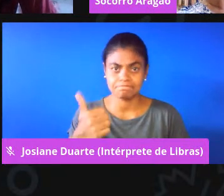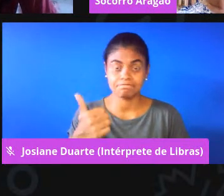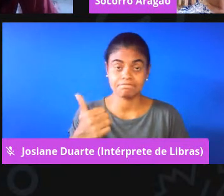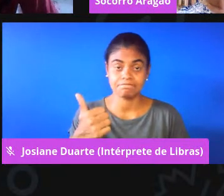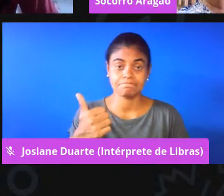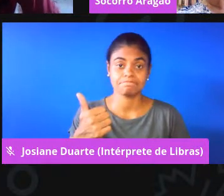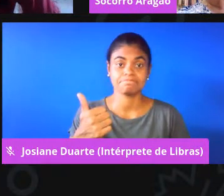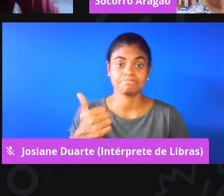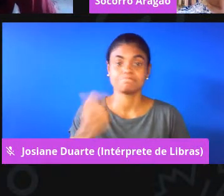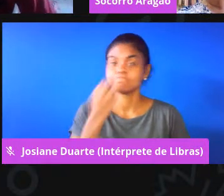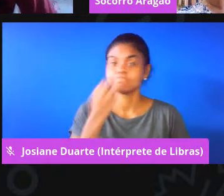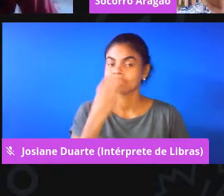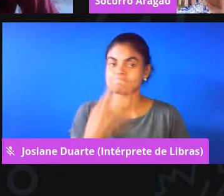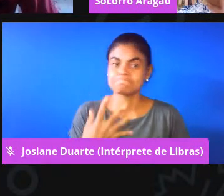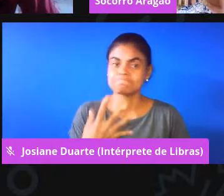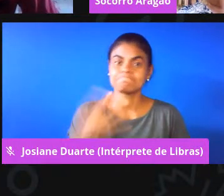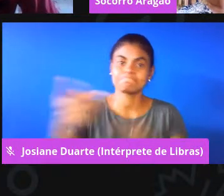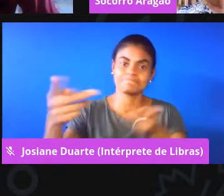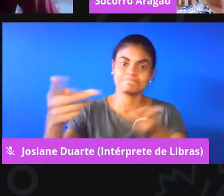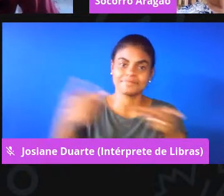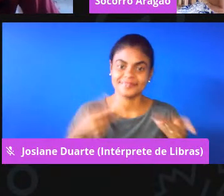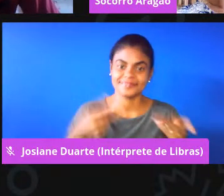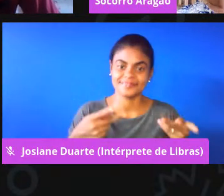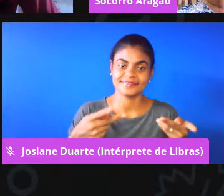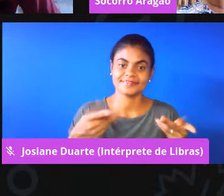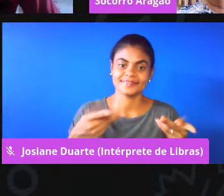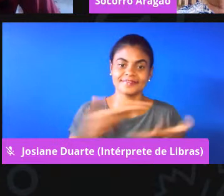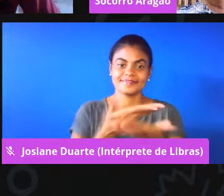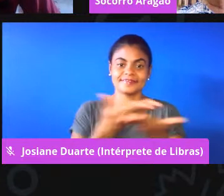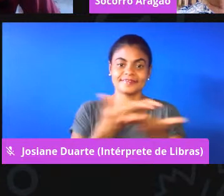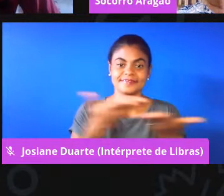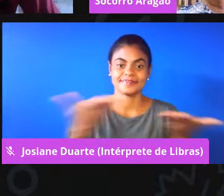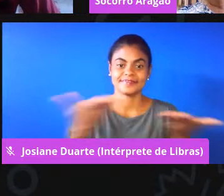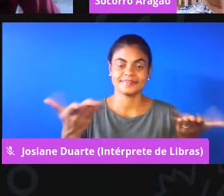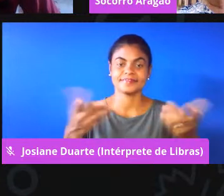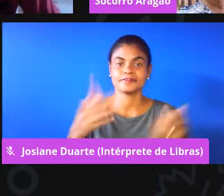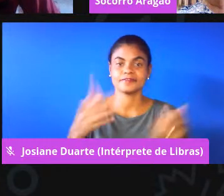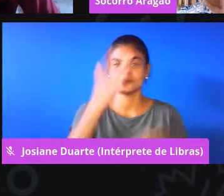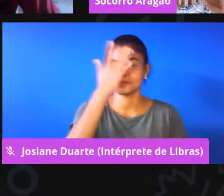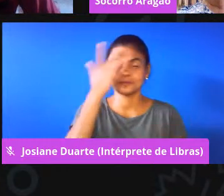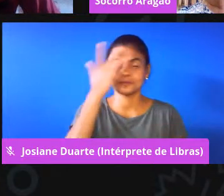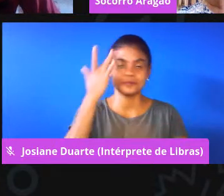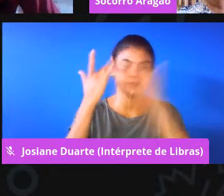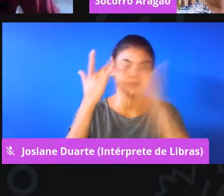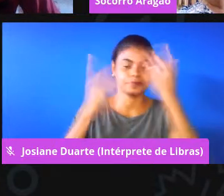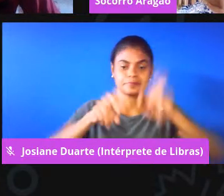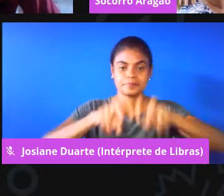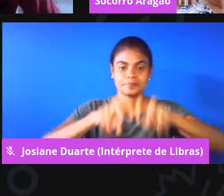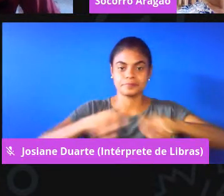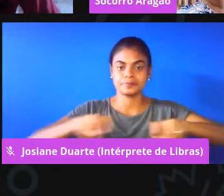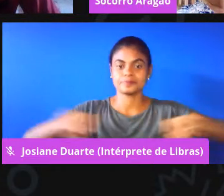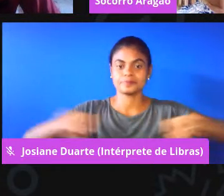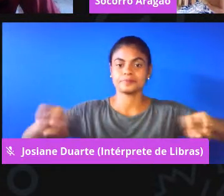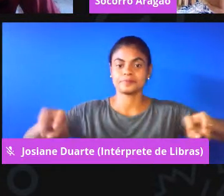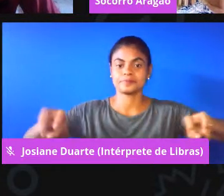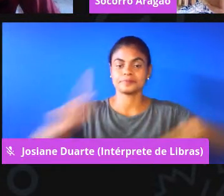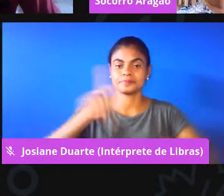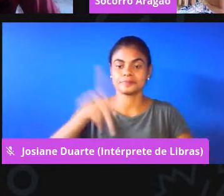Bem-vindo aos participantes. A mesa também, muito boa tarde. E